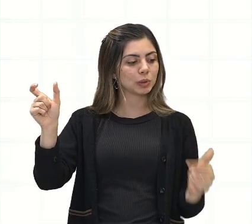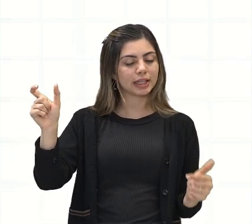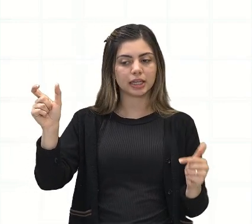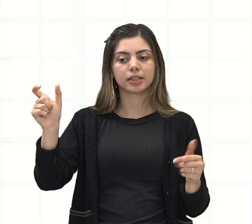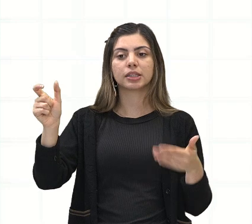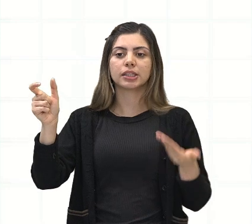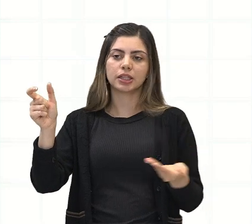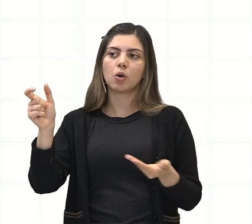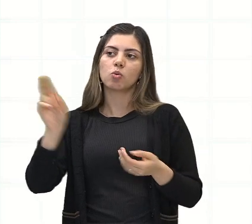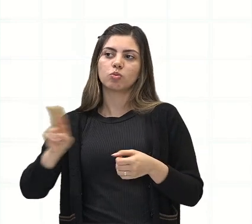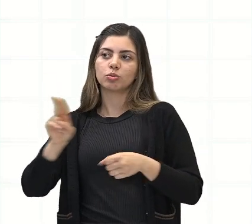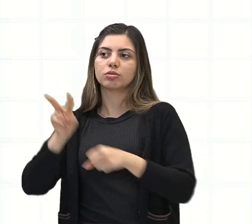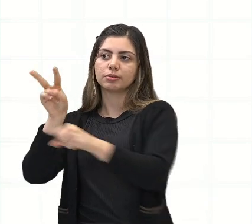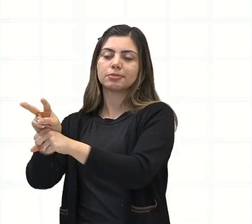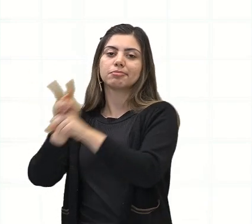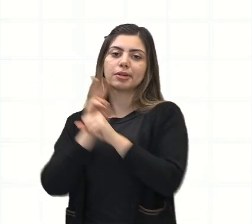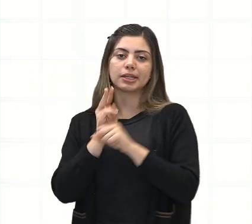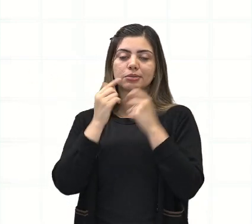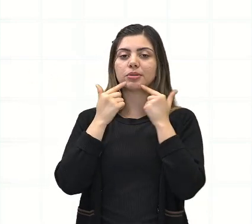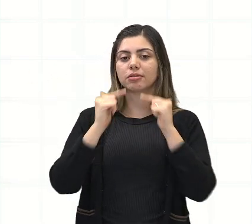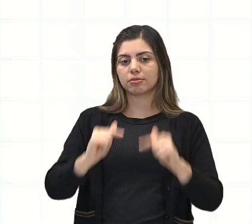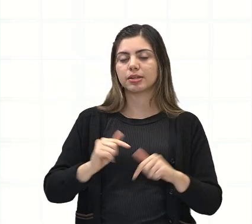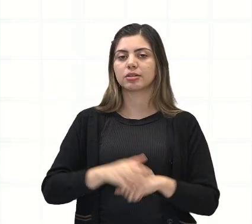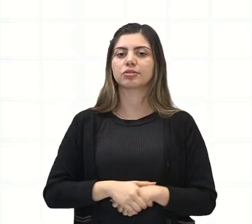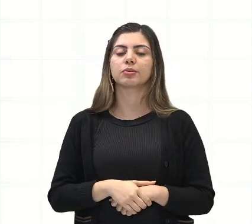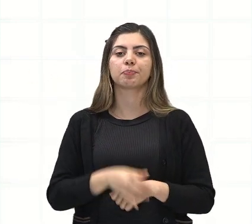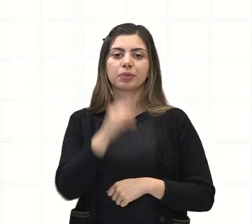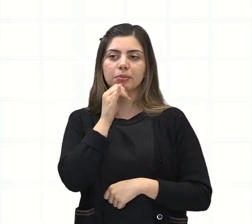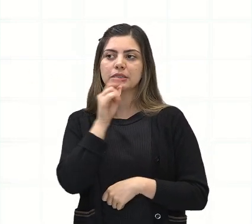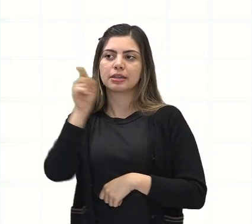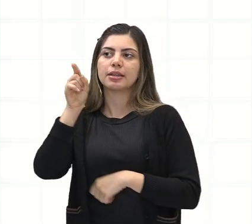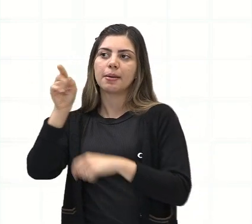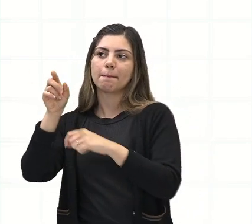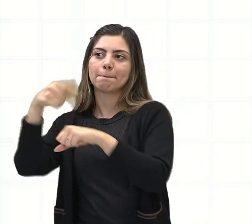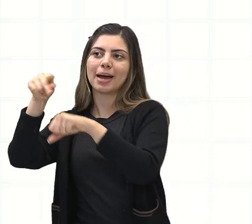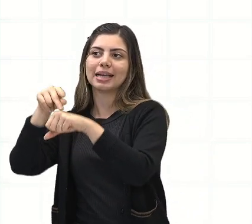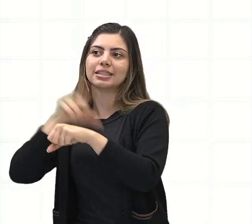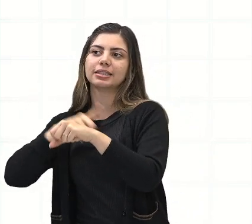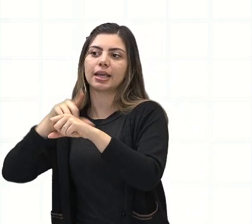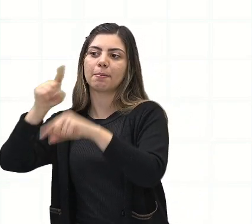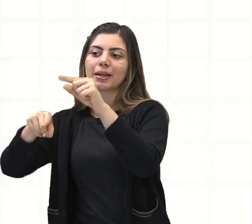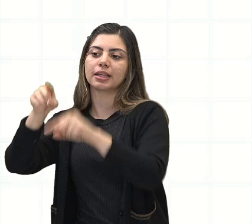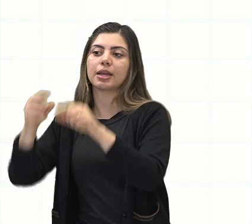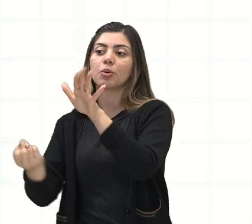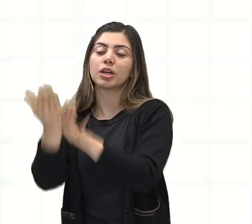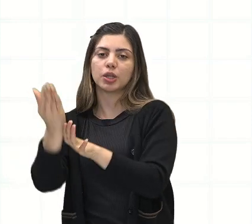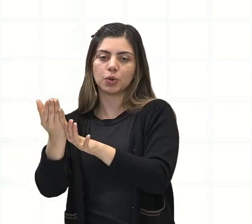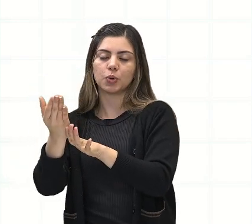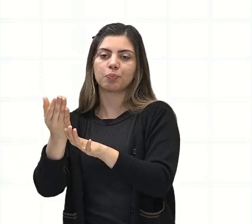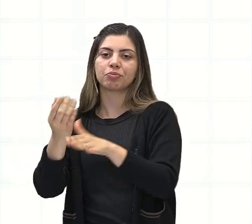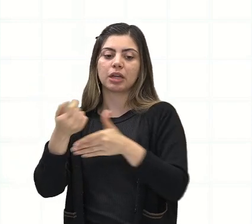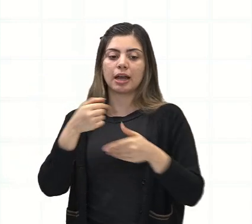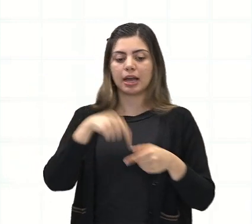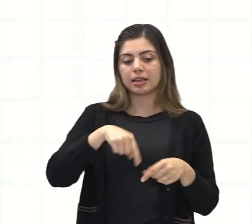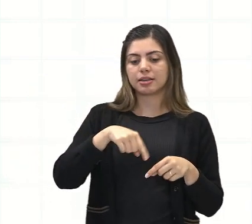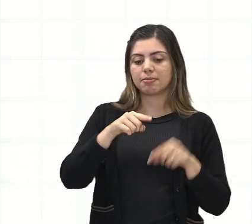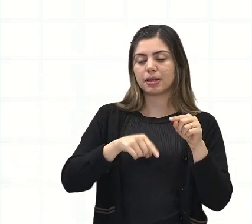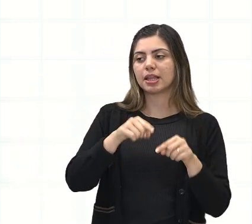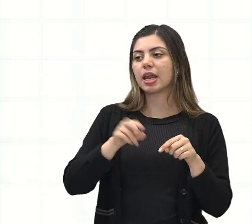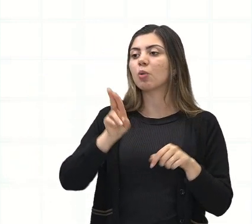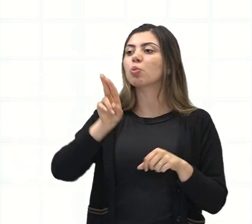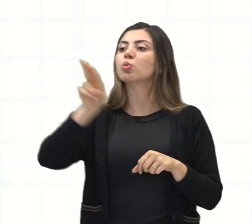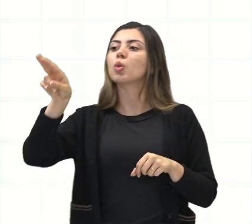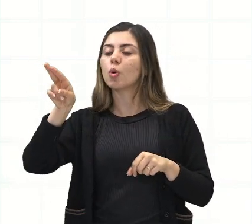como eu falei, pode não ter aquele equipamento, pode não ter aquele aspecto cultural, uma dança, por exemplo, e você não tem uma tradução.